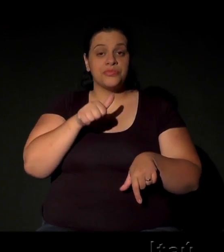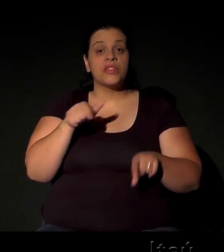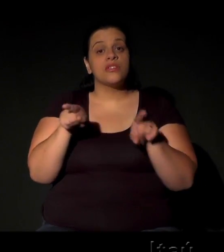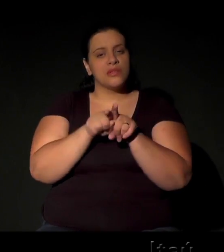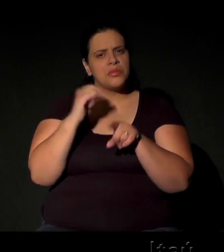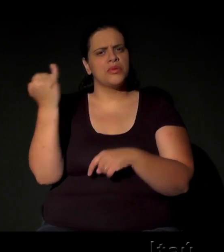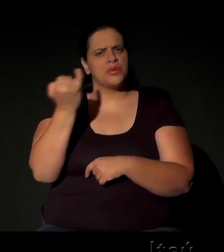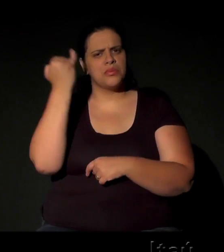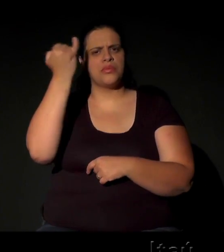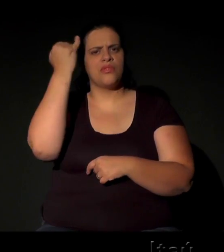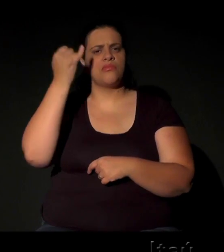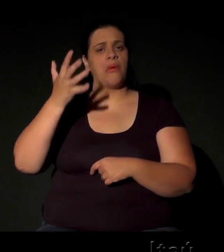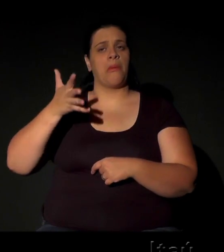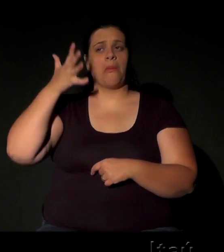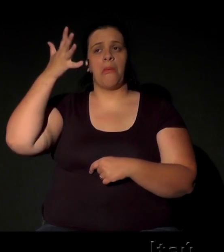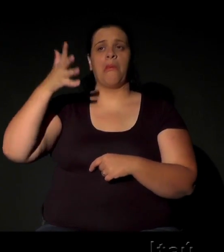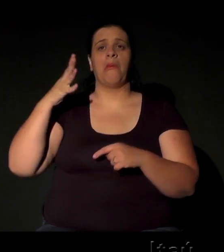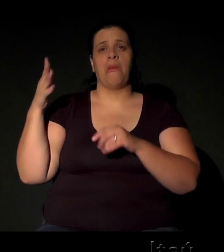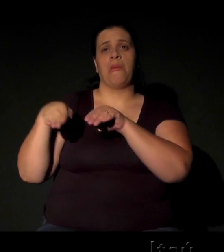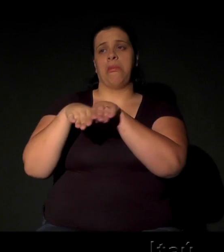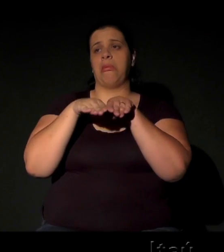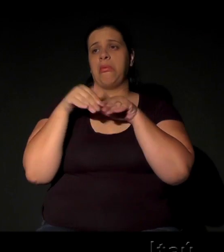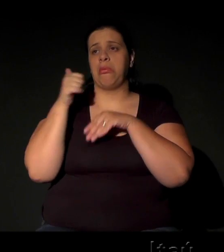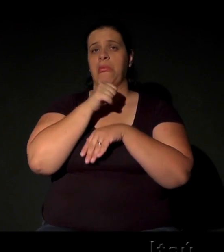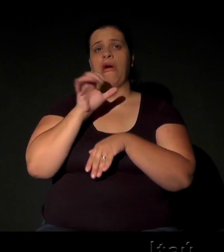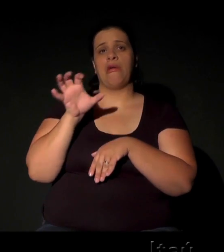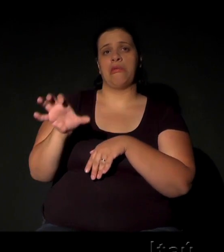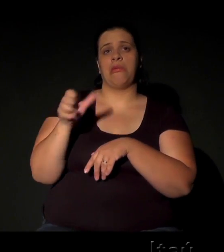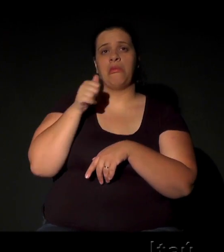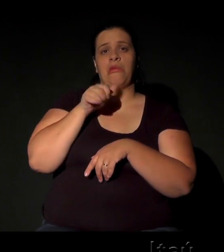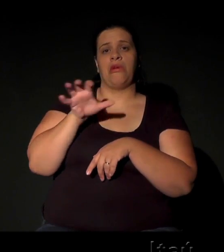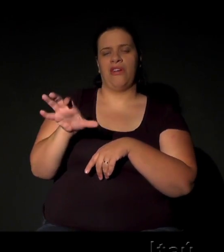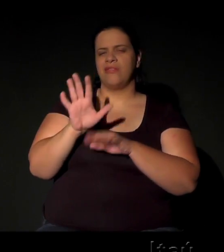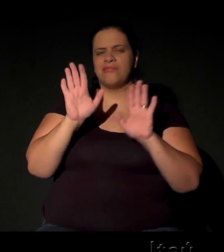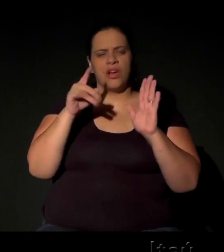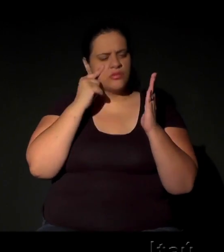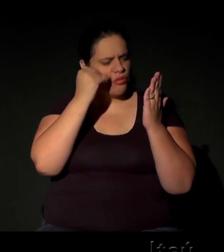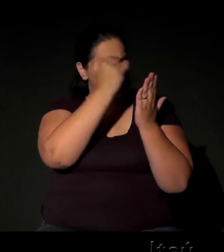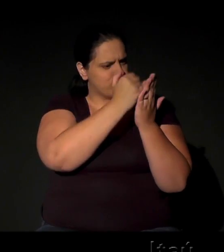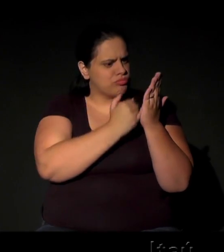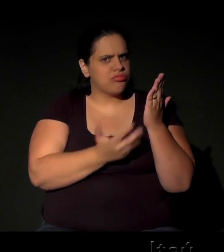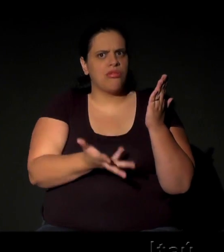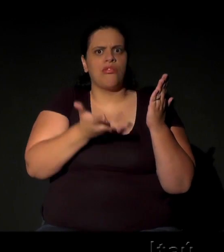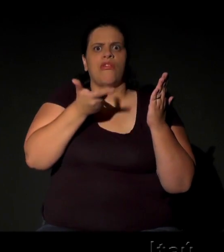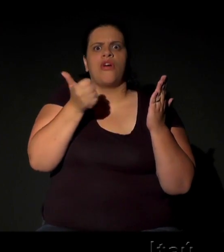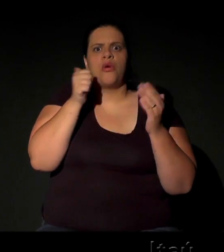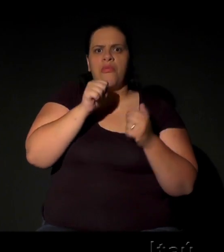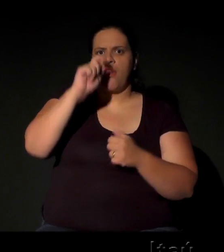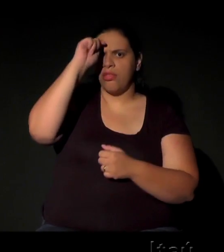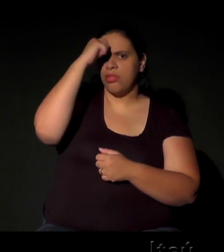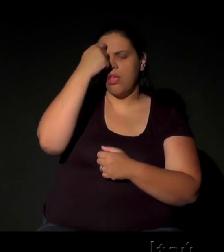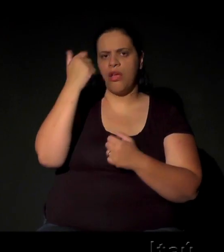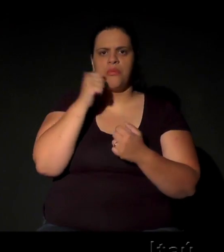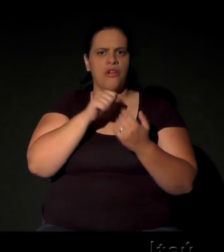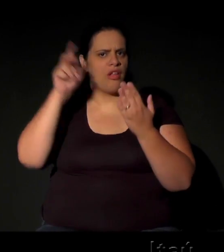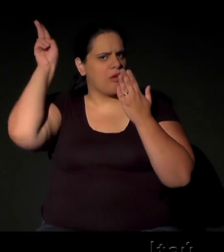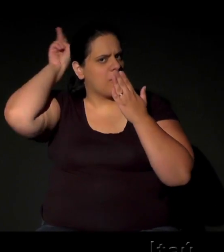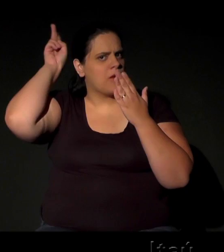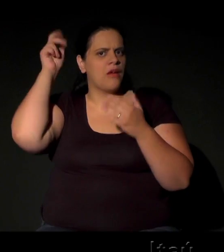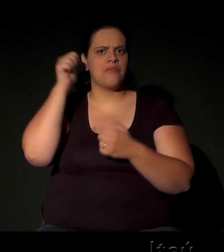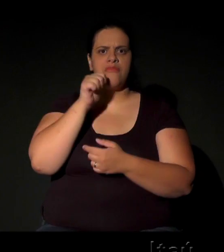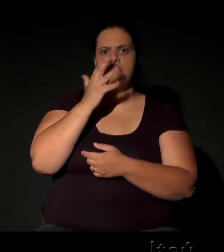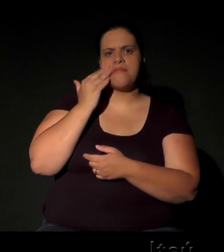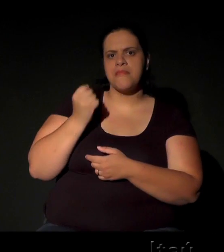importante romper com esse discurso Universal eu acho que pela própria programação do evento que eu achei incrível de ter mulheres negras indígenas mulheres